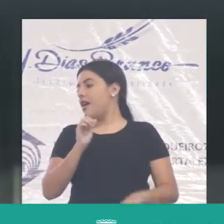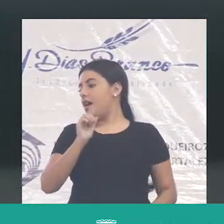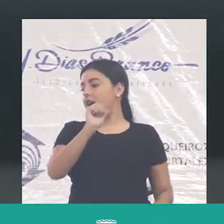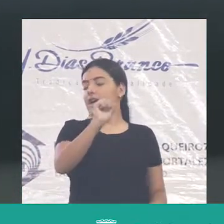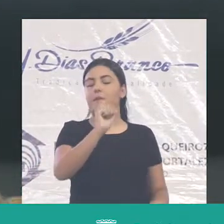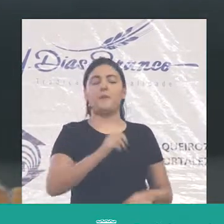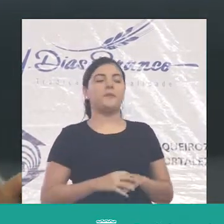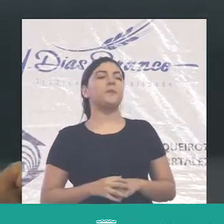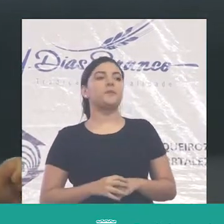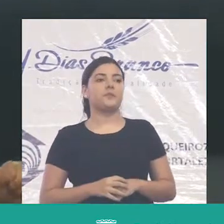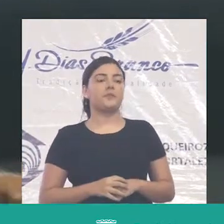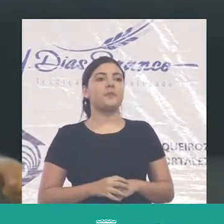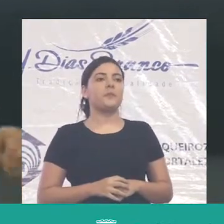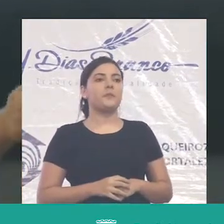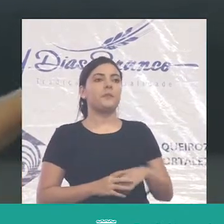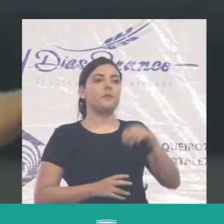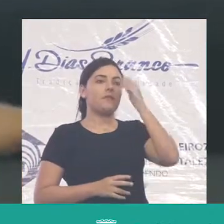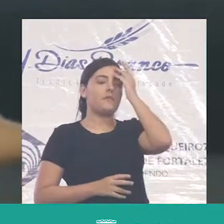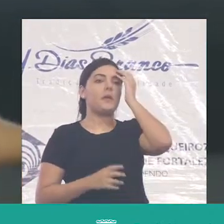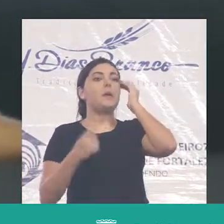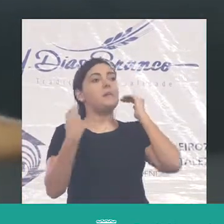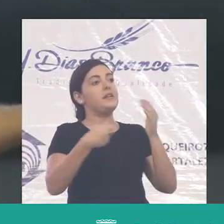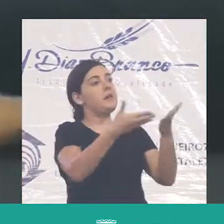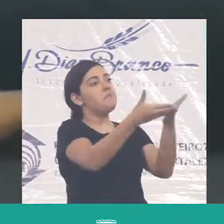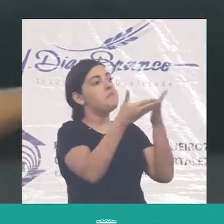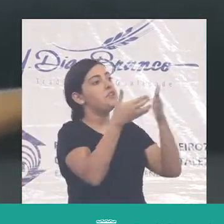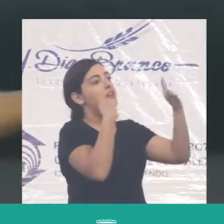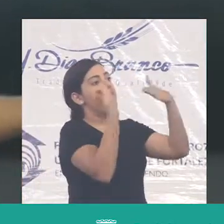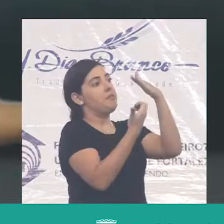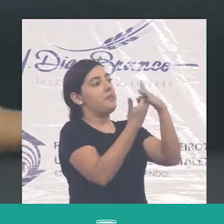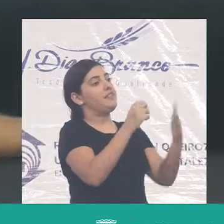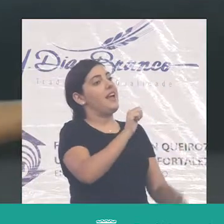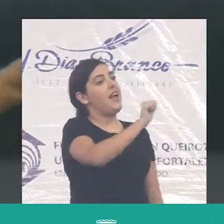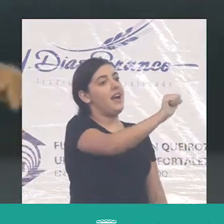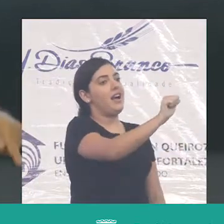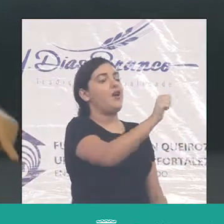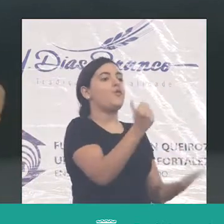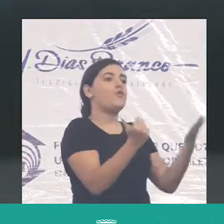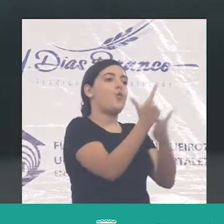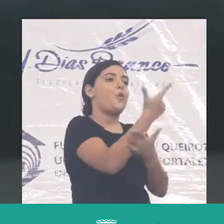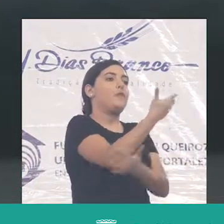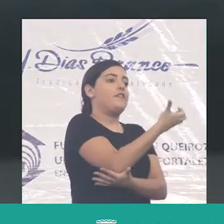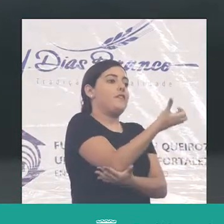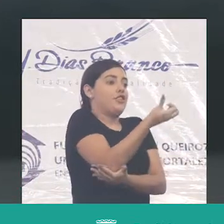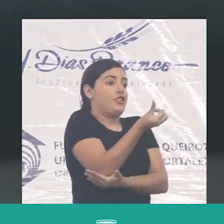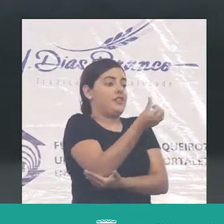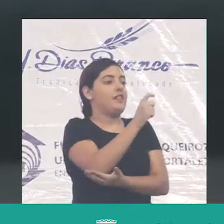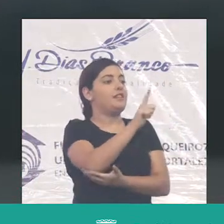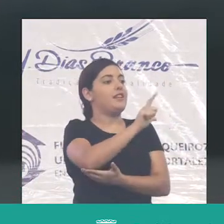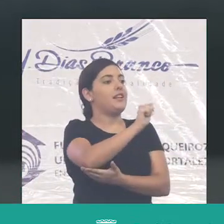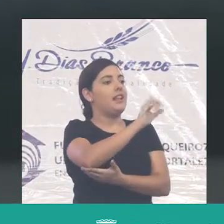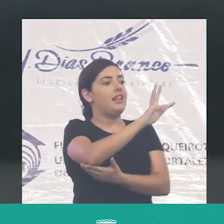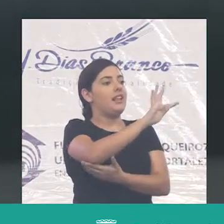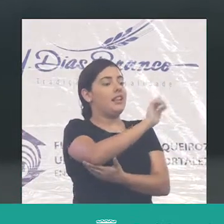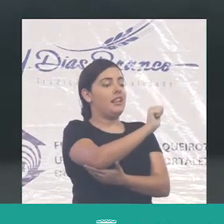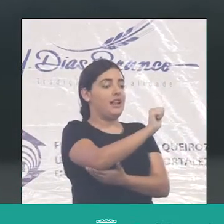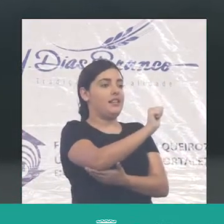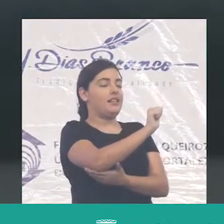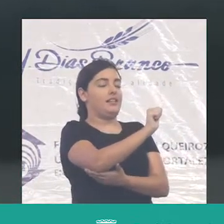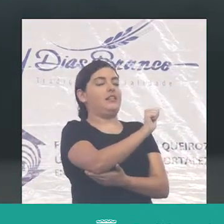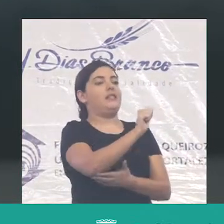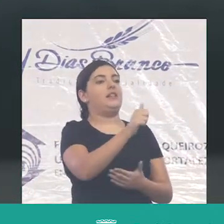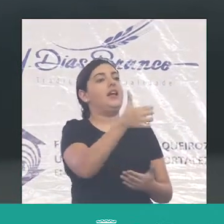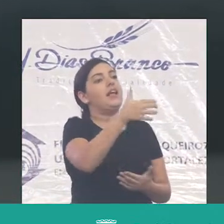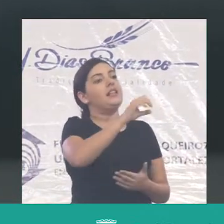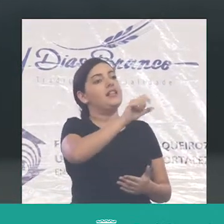A. Eu vou ter que me valer do fornecedor A, e o fornecedor A vai ter que comprar 26 latas de 10 litros para a